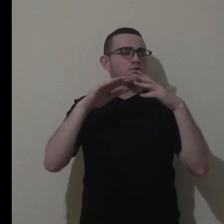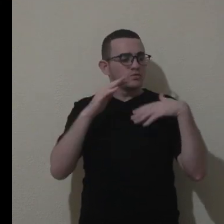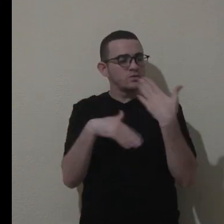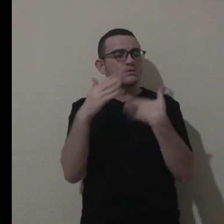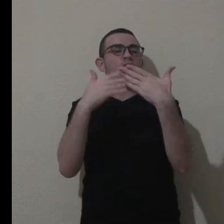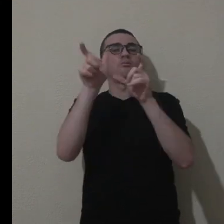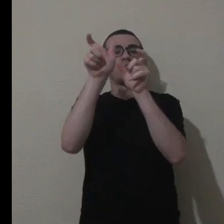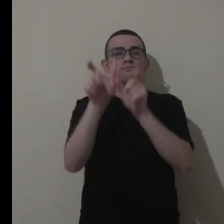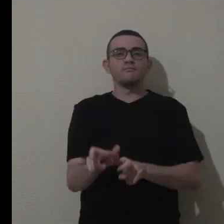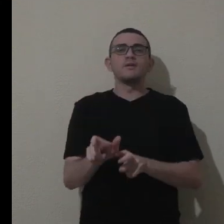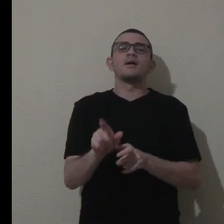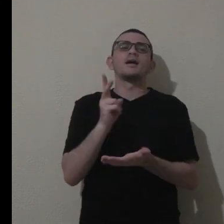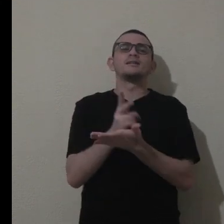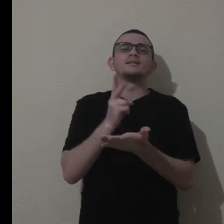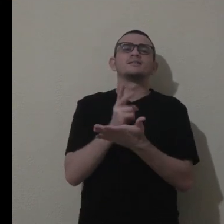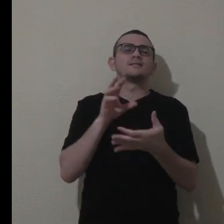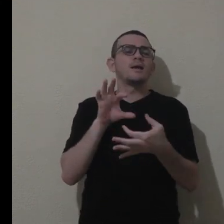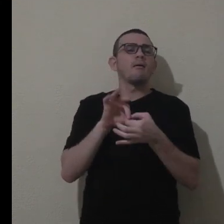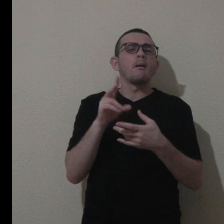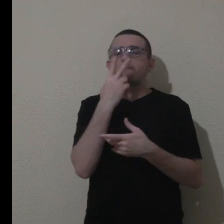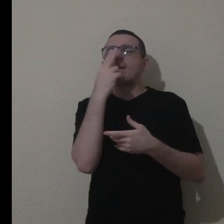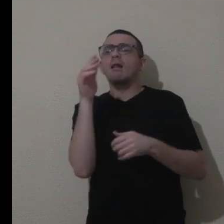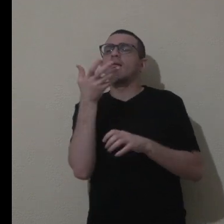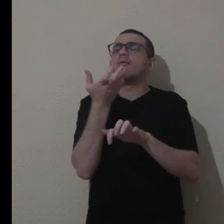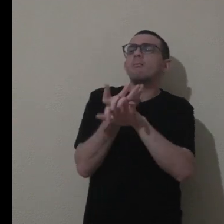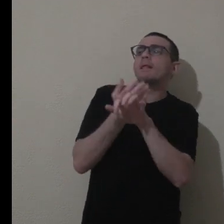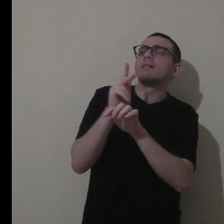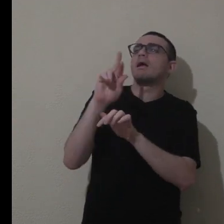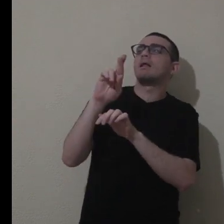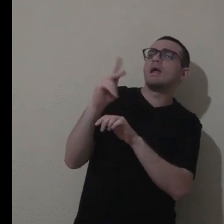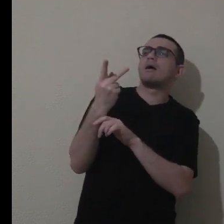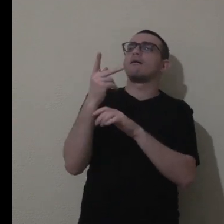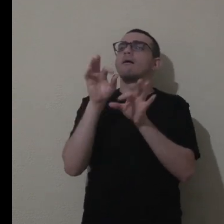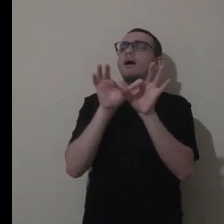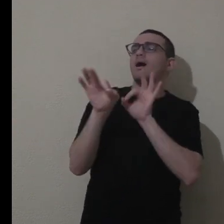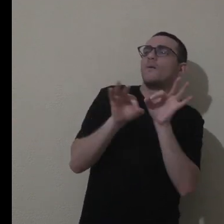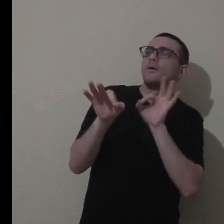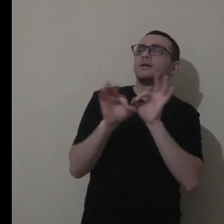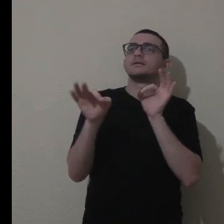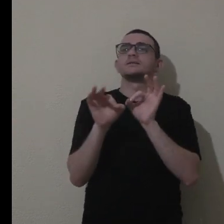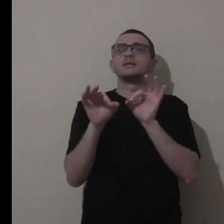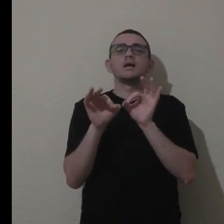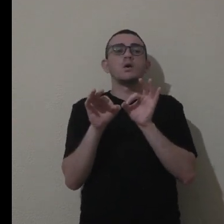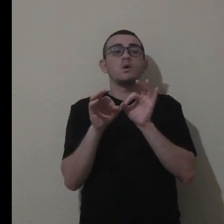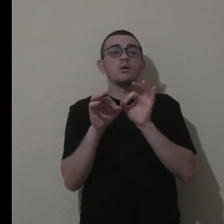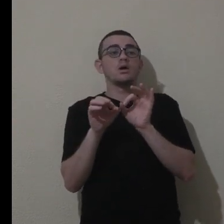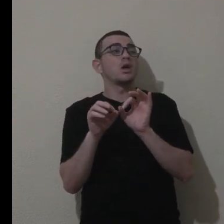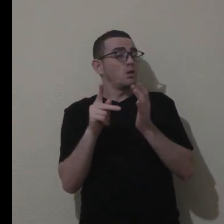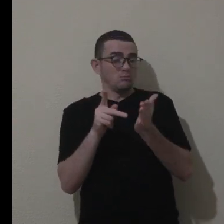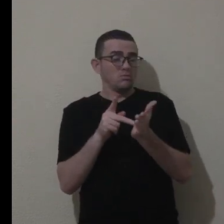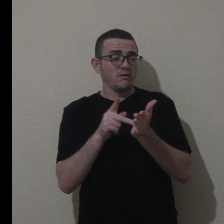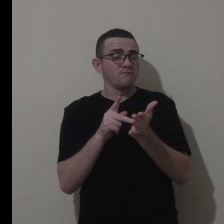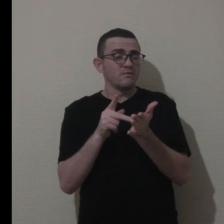pessoas, a gente sempre fica muito preso, parece que é recursos humanos, organização. Não deixa de